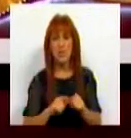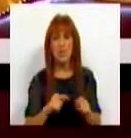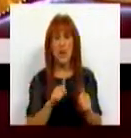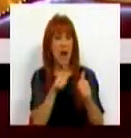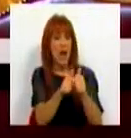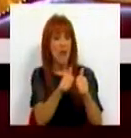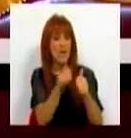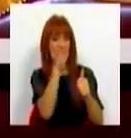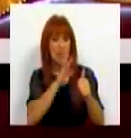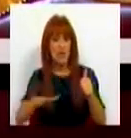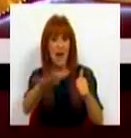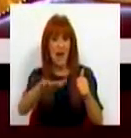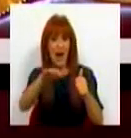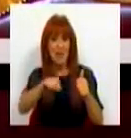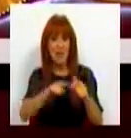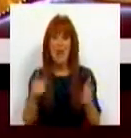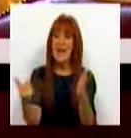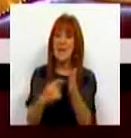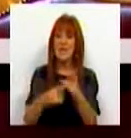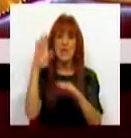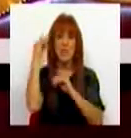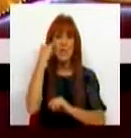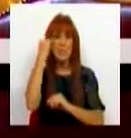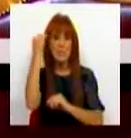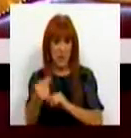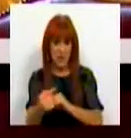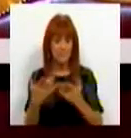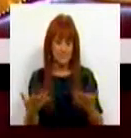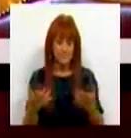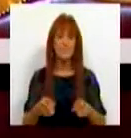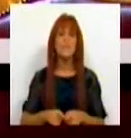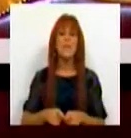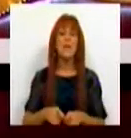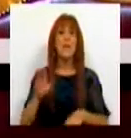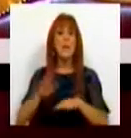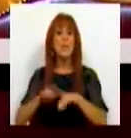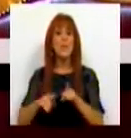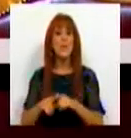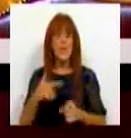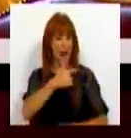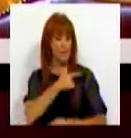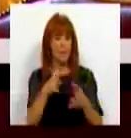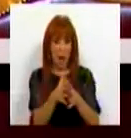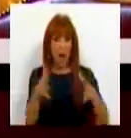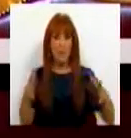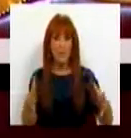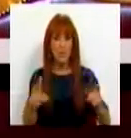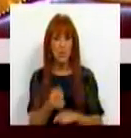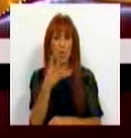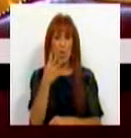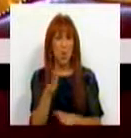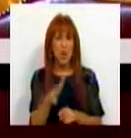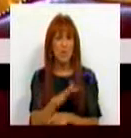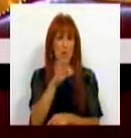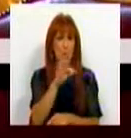assistentes operacionais na área das necessidades educativas especiais. Relativamente às turmas, aumentámos em cerca